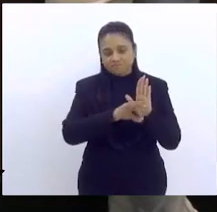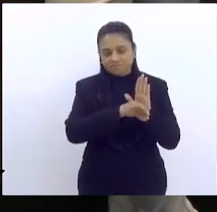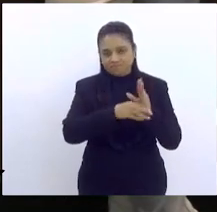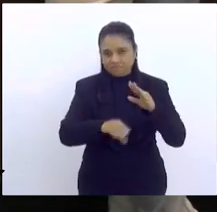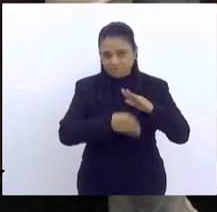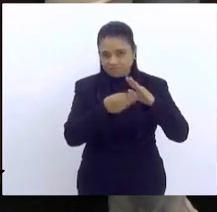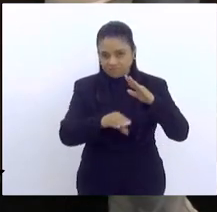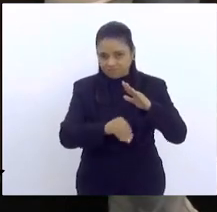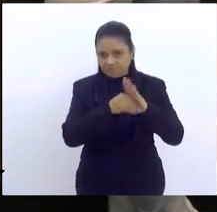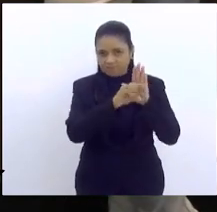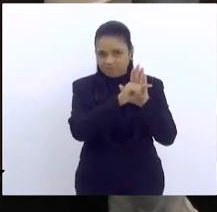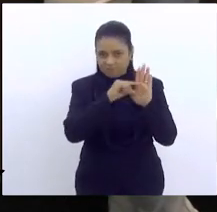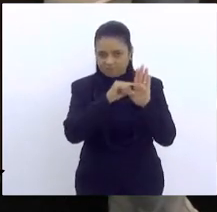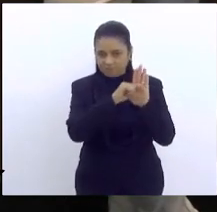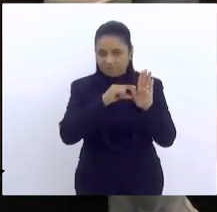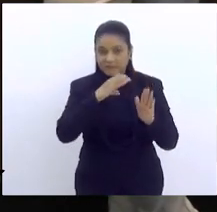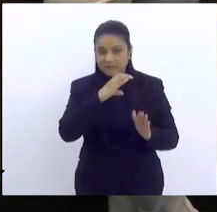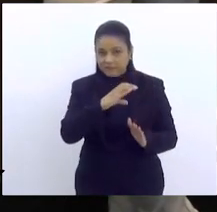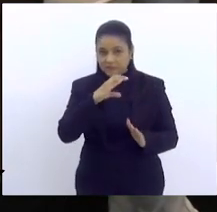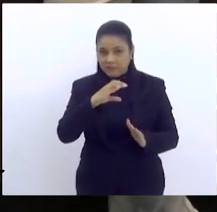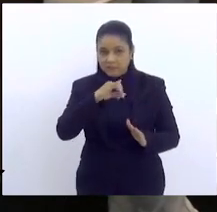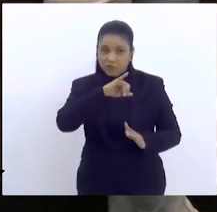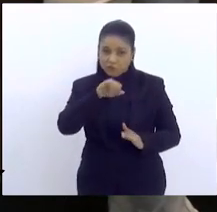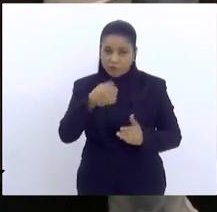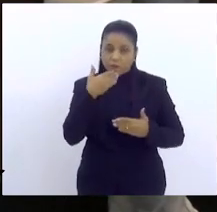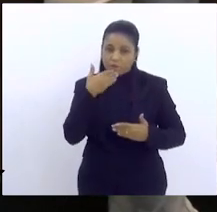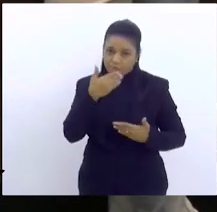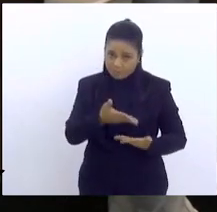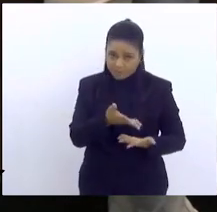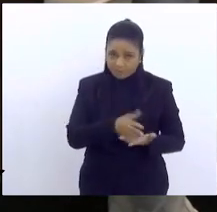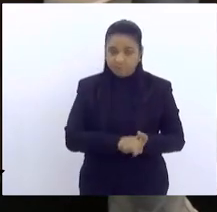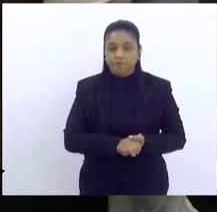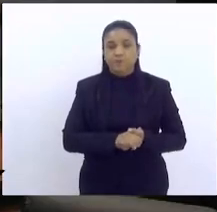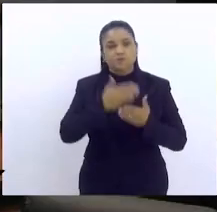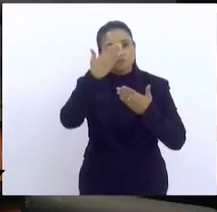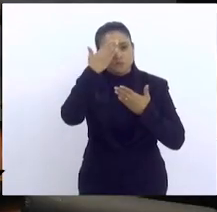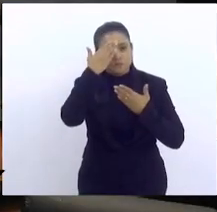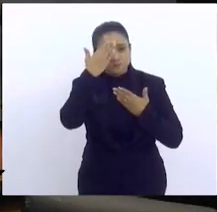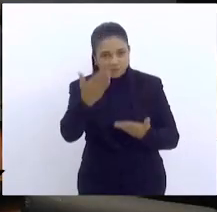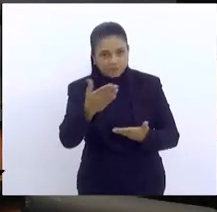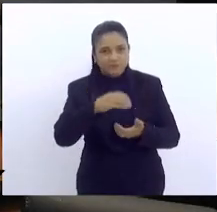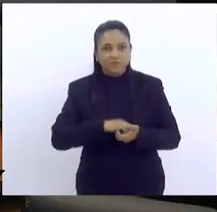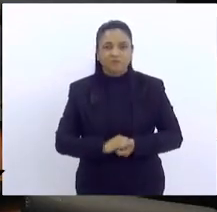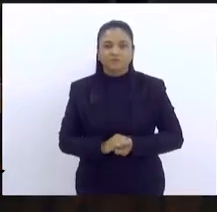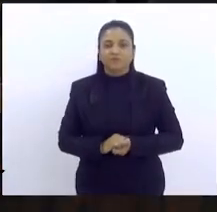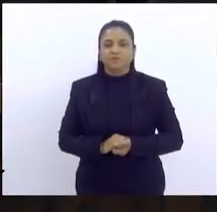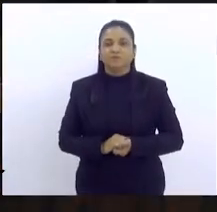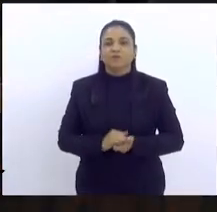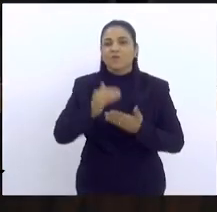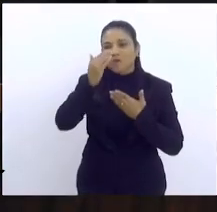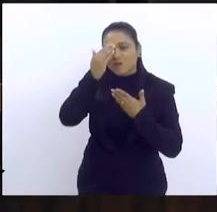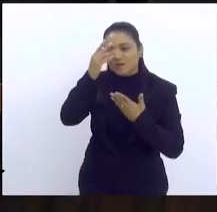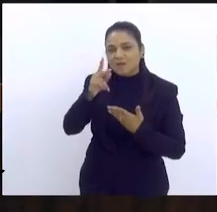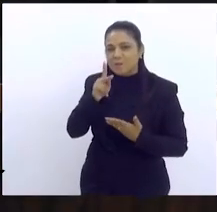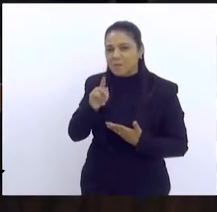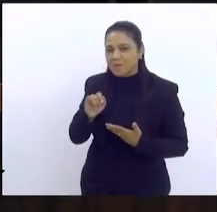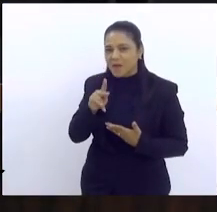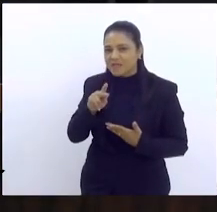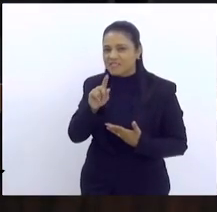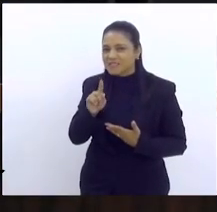a XJ evocou obrigado Obrigada paizinho